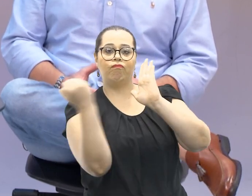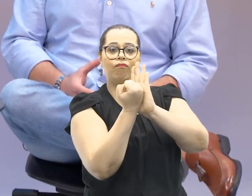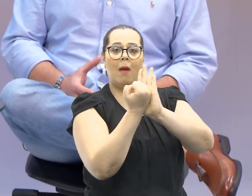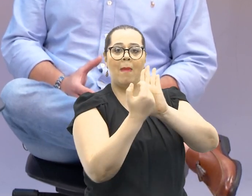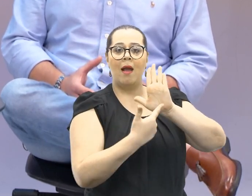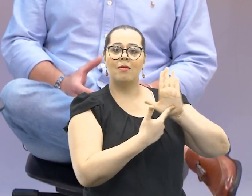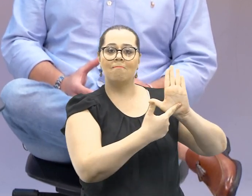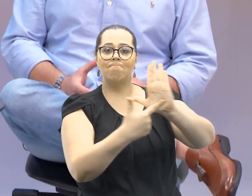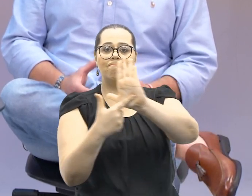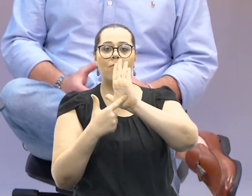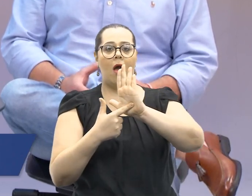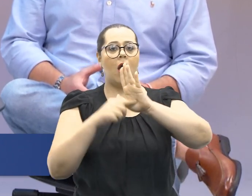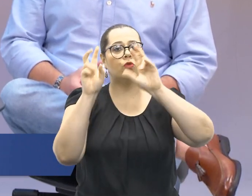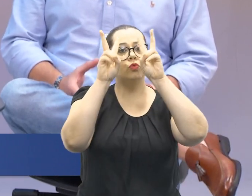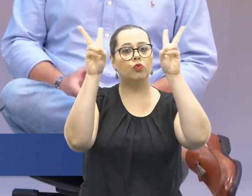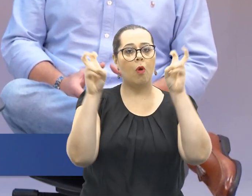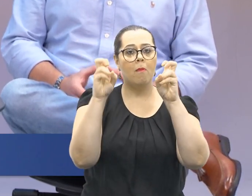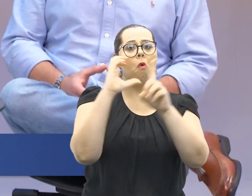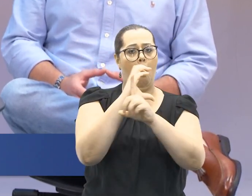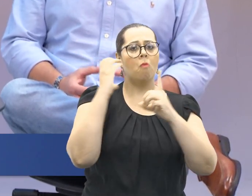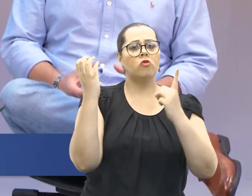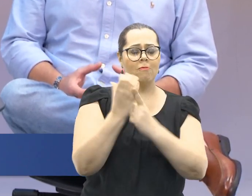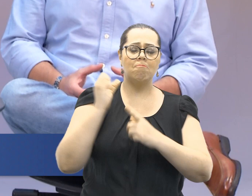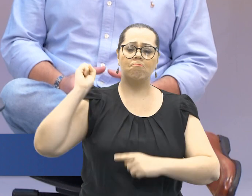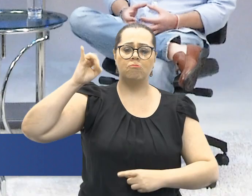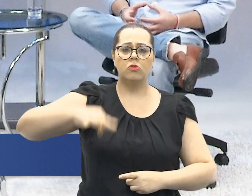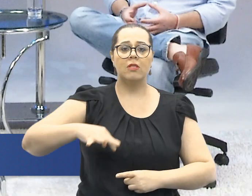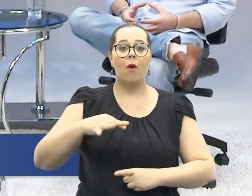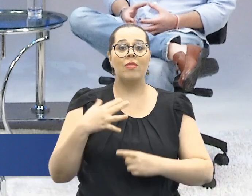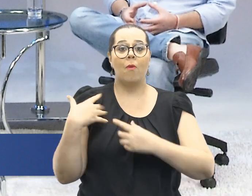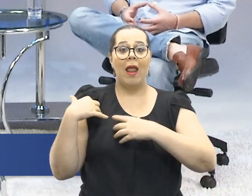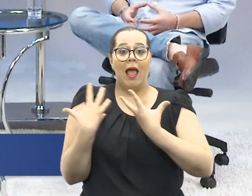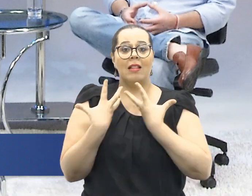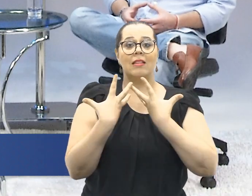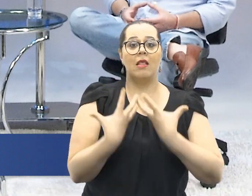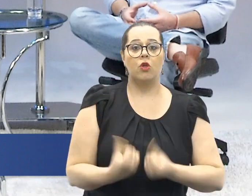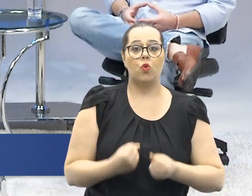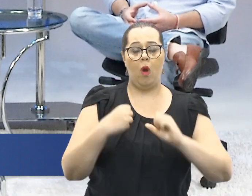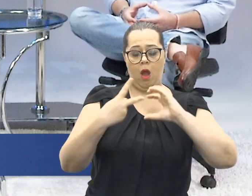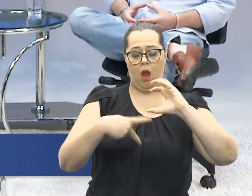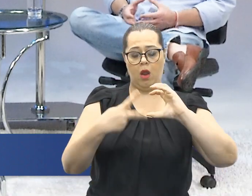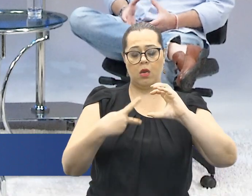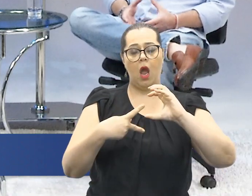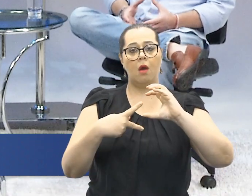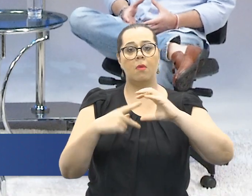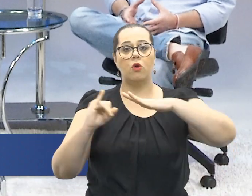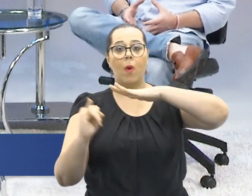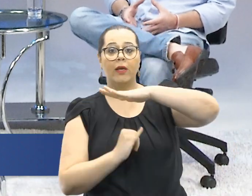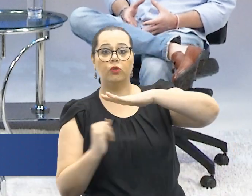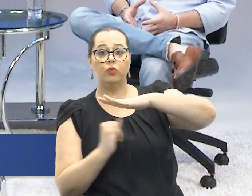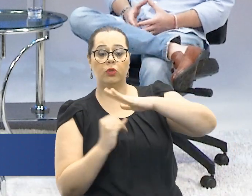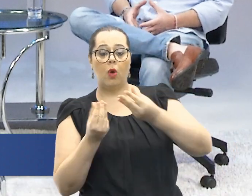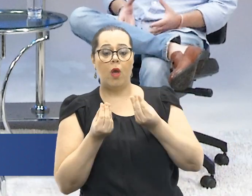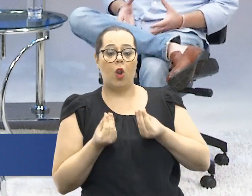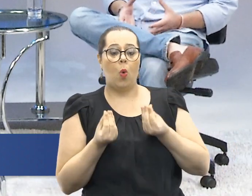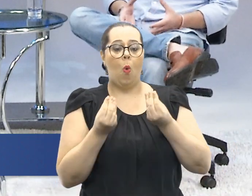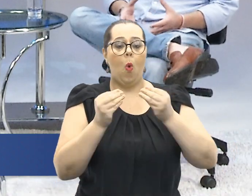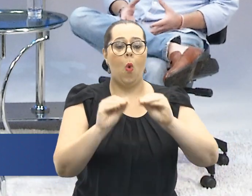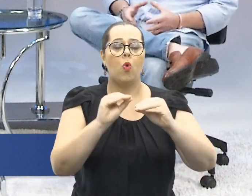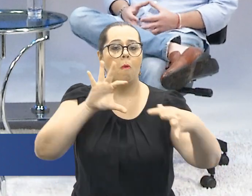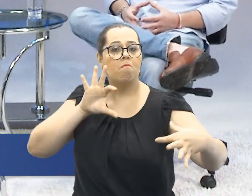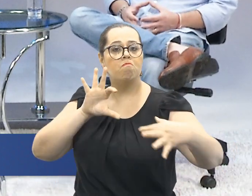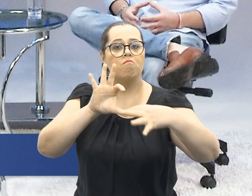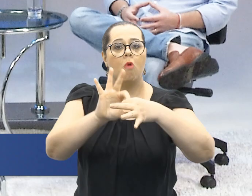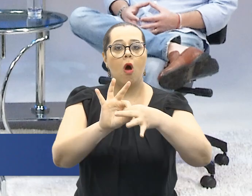então ele pegou a Câmara como corpo, como institucional, como um todo, e colocou dentro dos bairros, abriu o